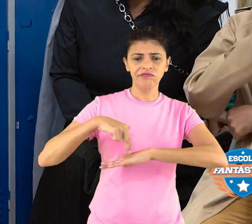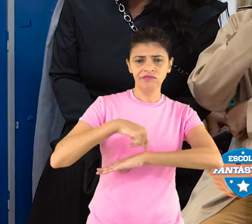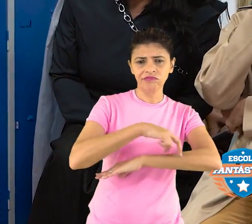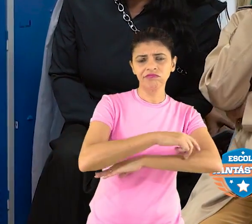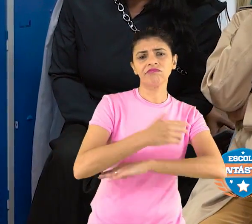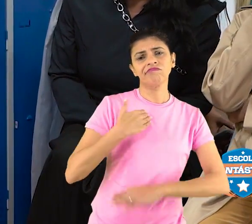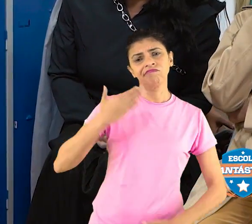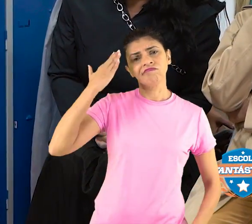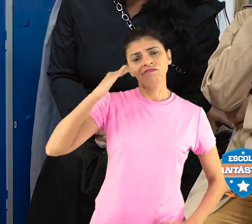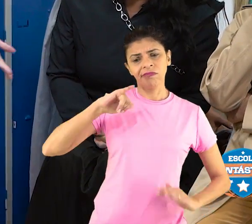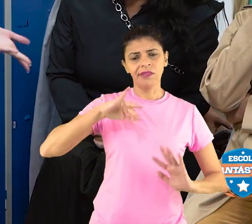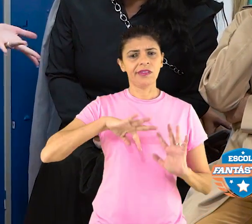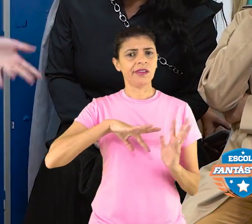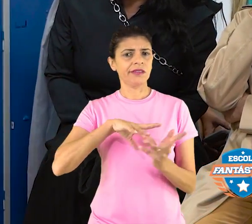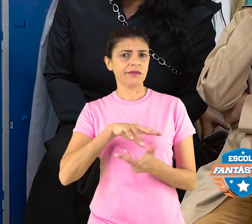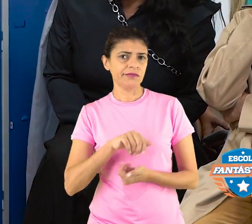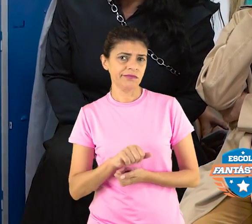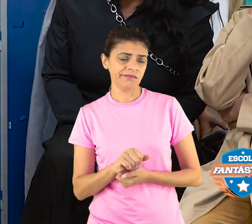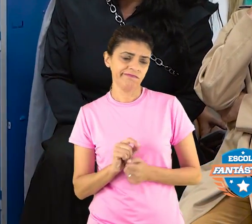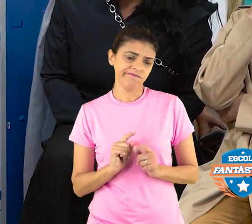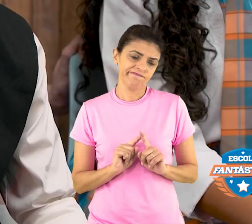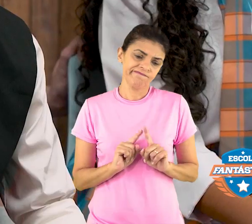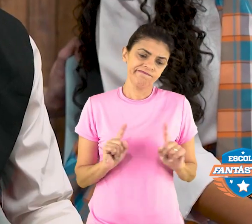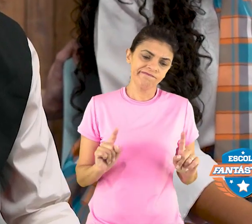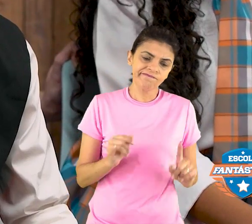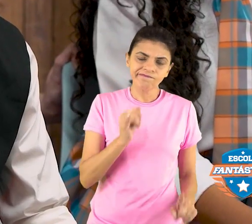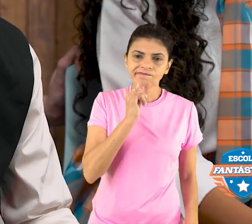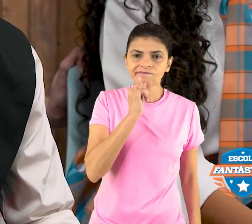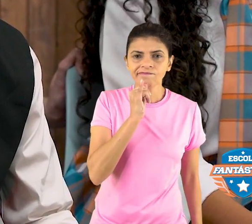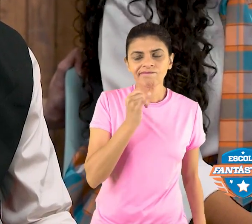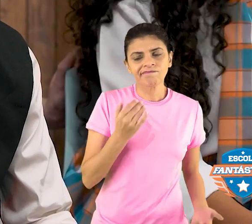de modelo internacional.